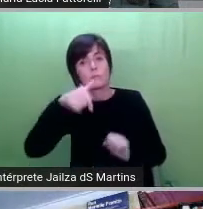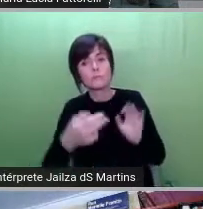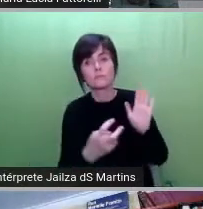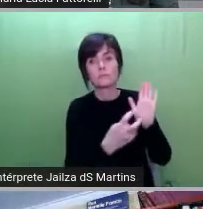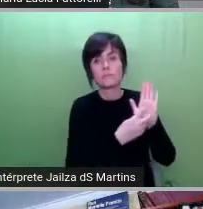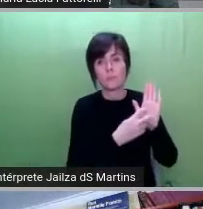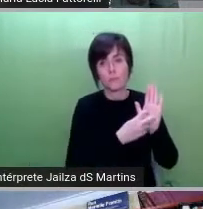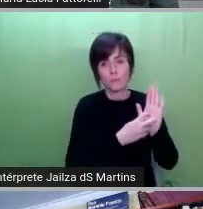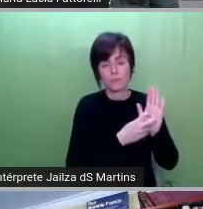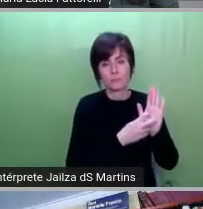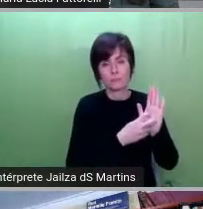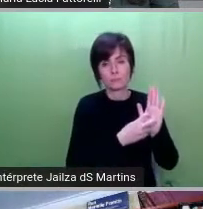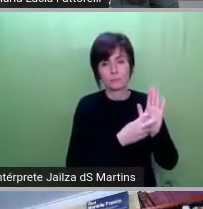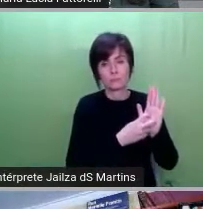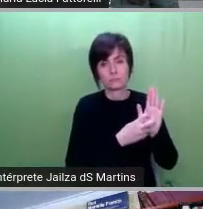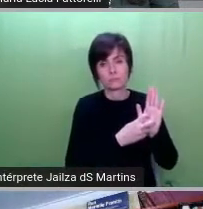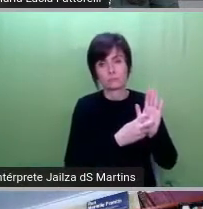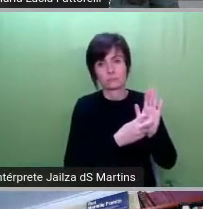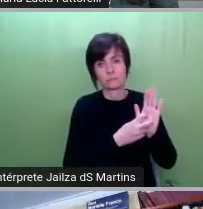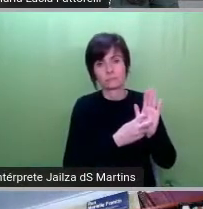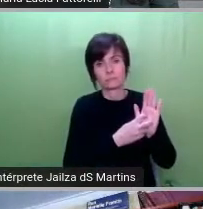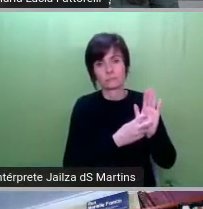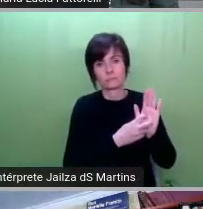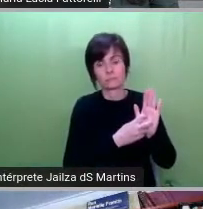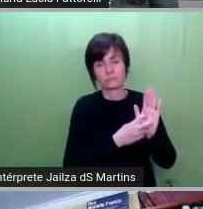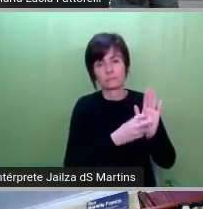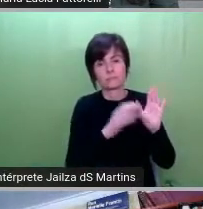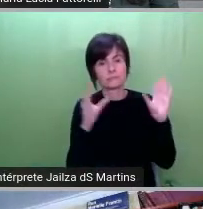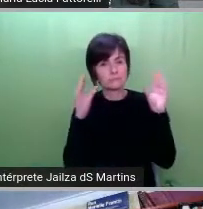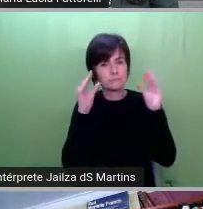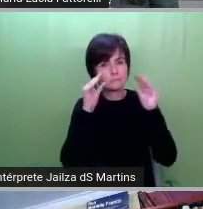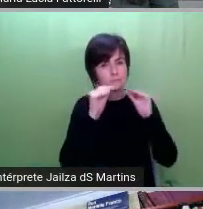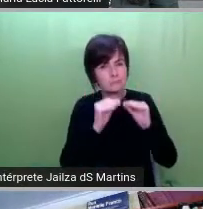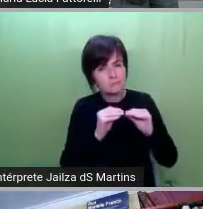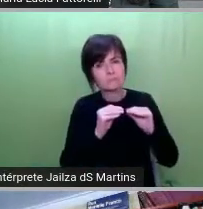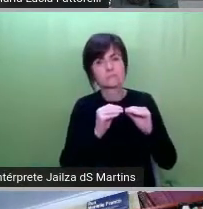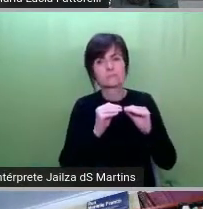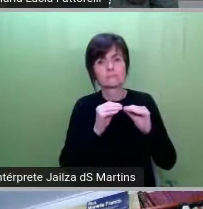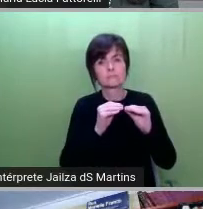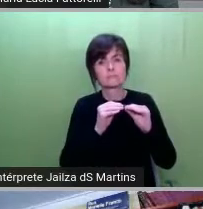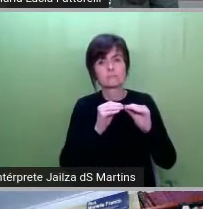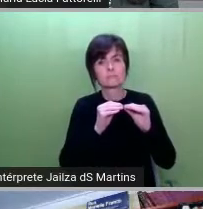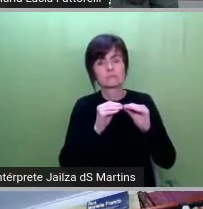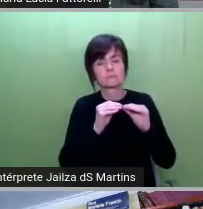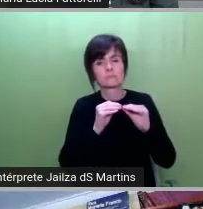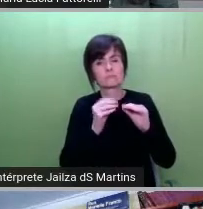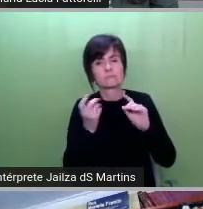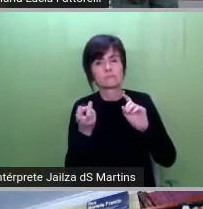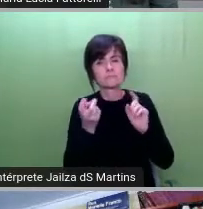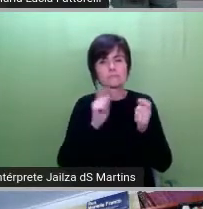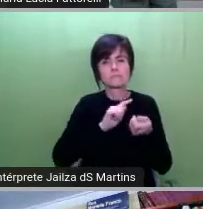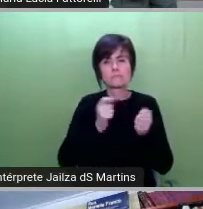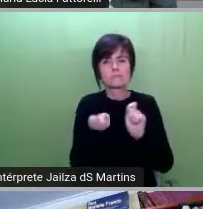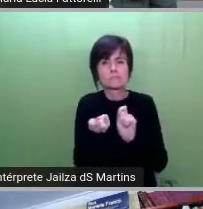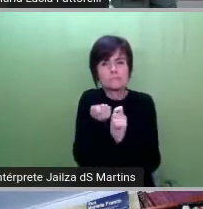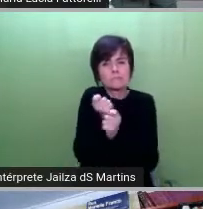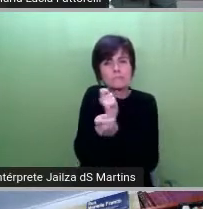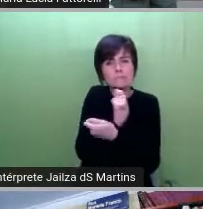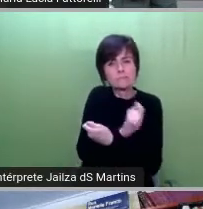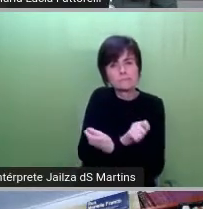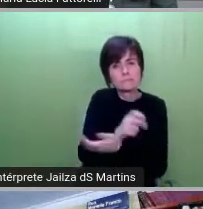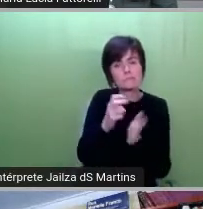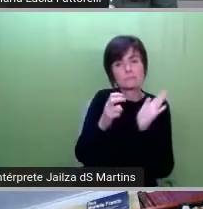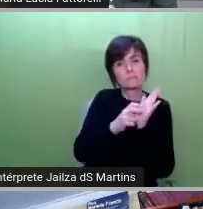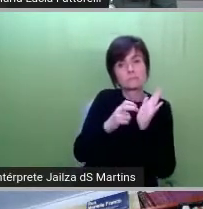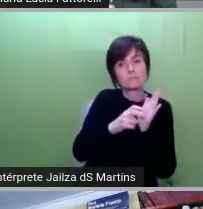a compensação durante a noite, as operações de interbancárias de madrugada, tem